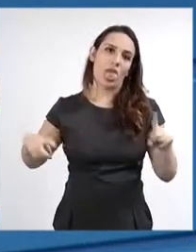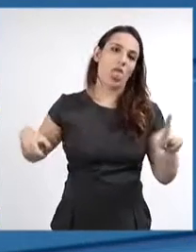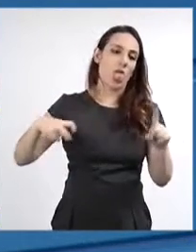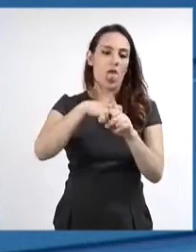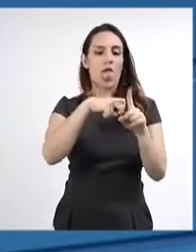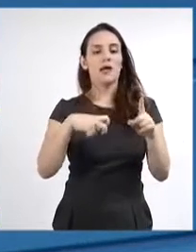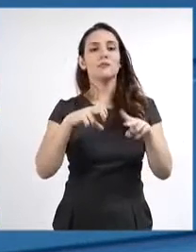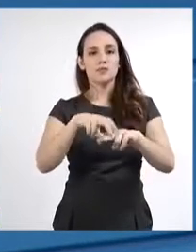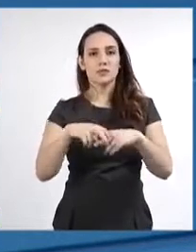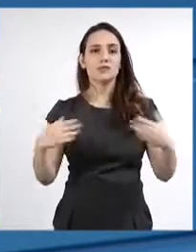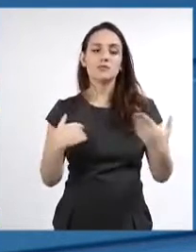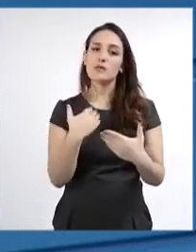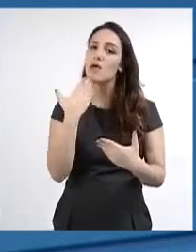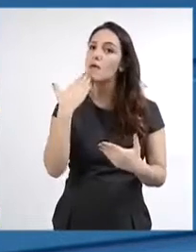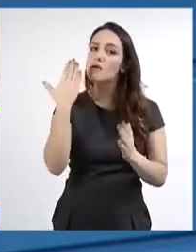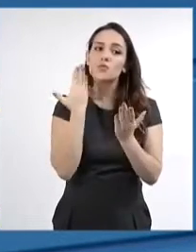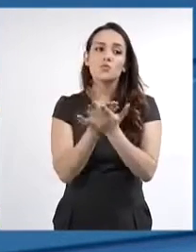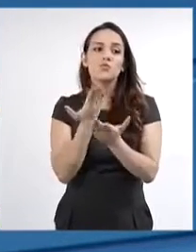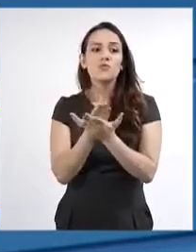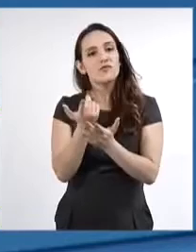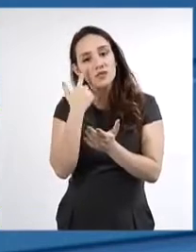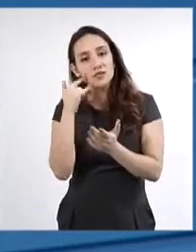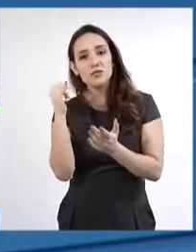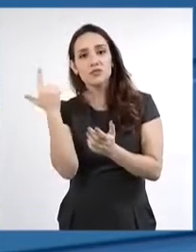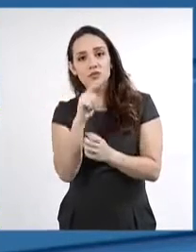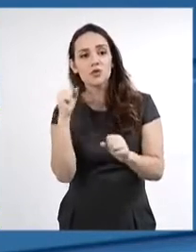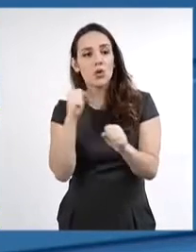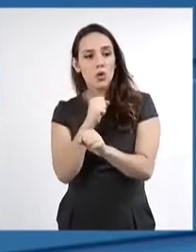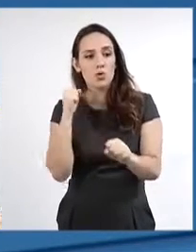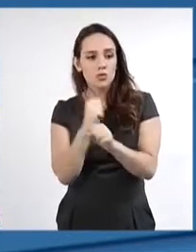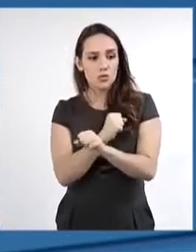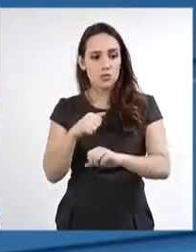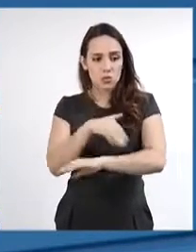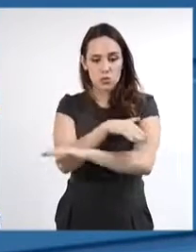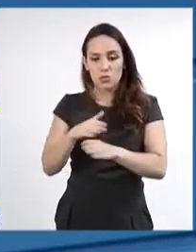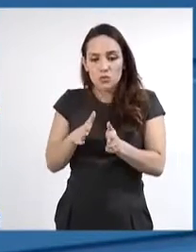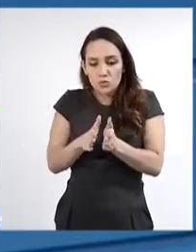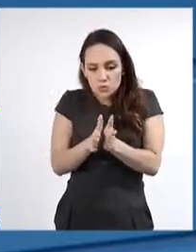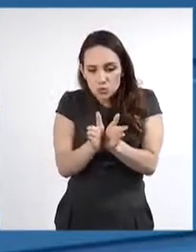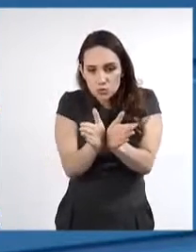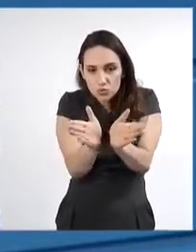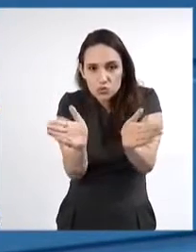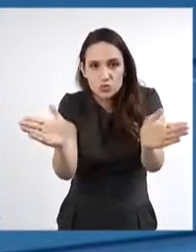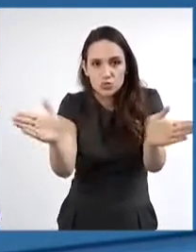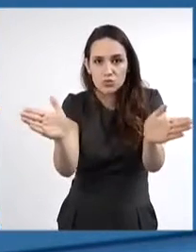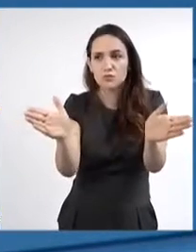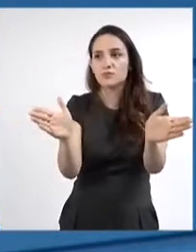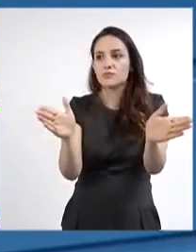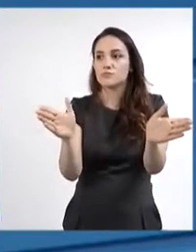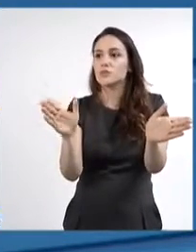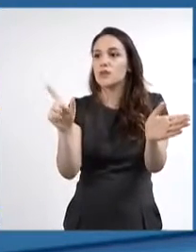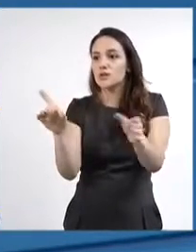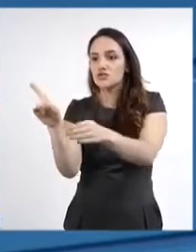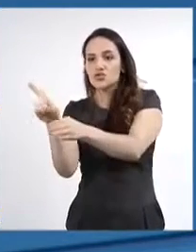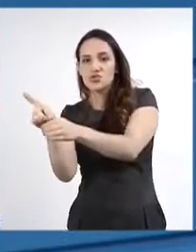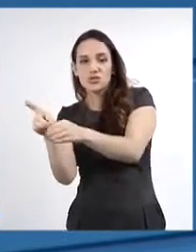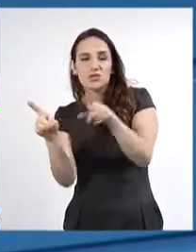solicitamos que seja realizado o estudo de viabilidade para a construção do trevo, combinação pública, entroncamento da ITA-22, que liga o distrito de Santa